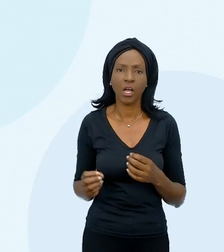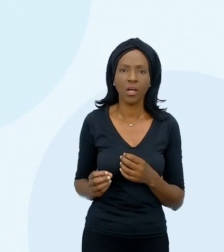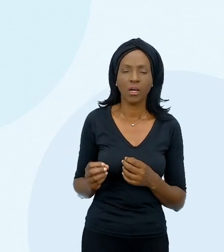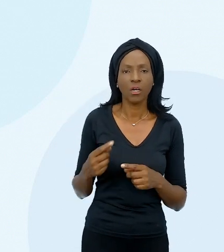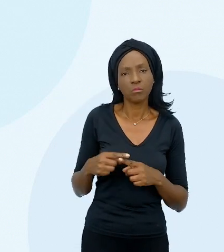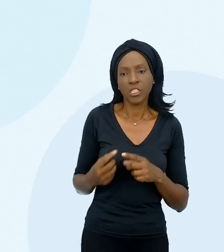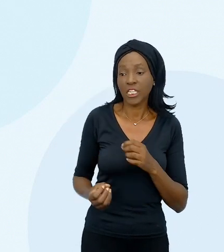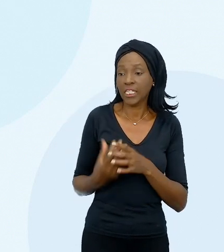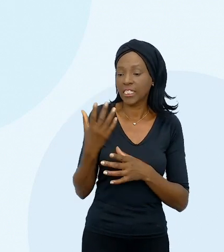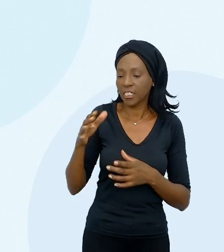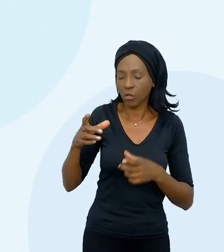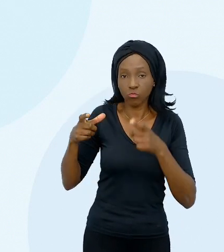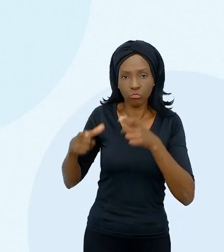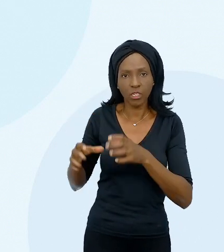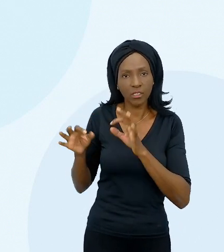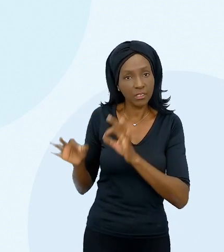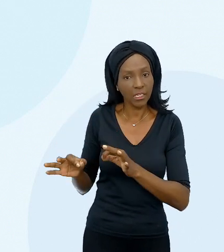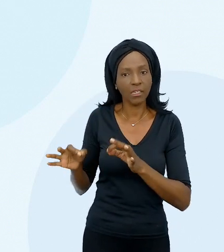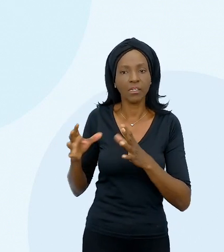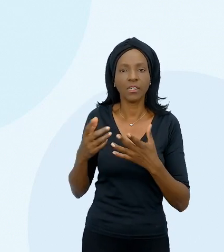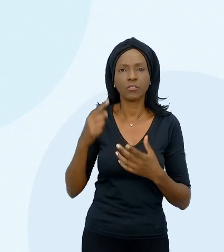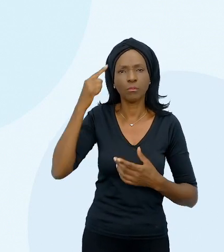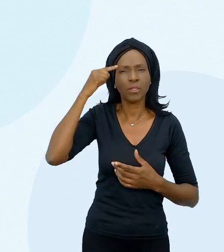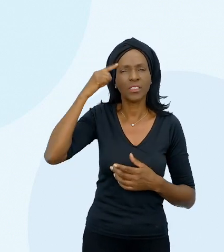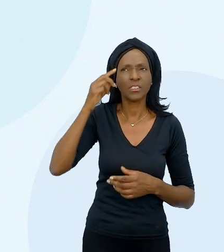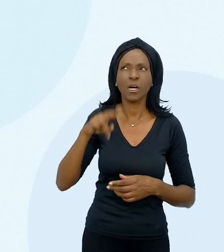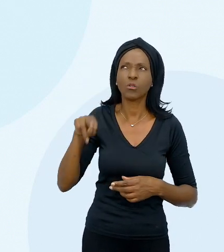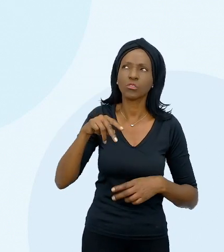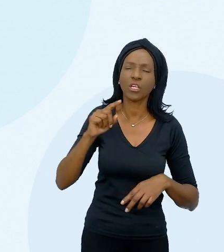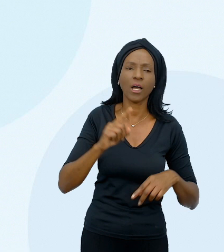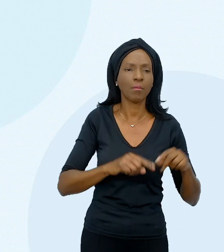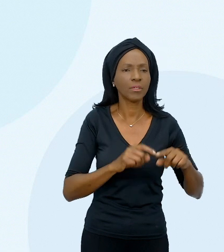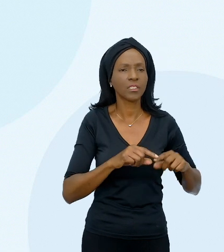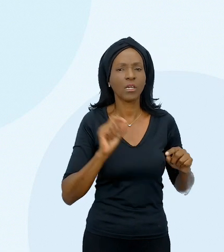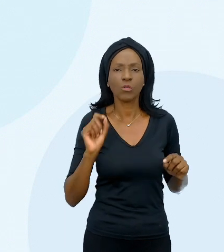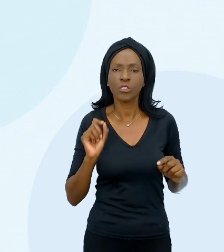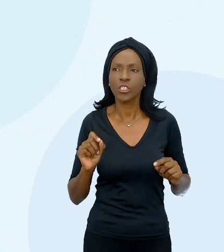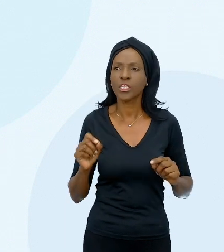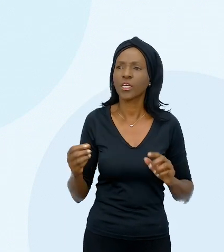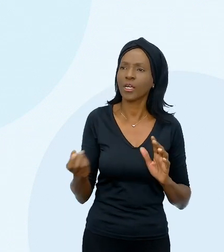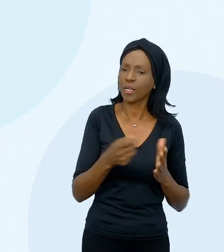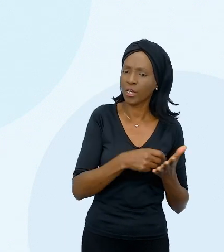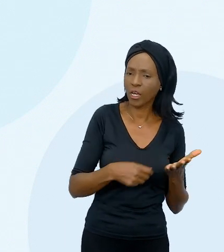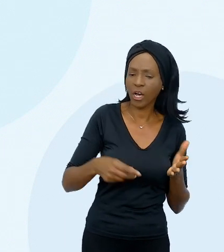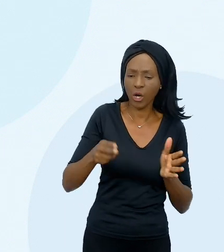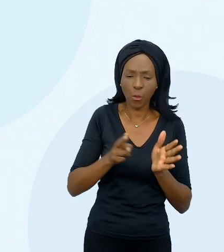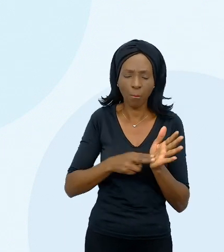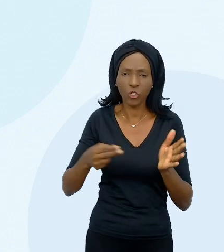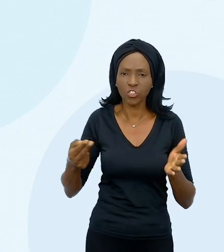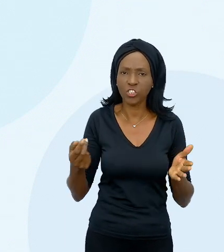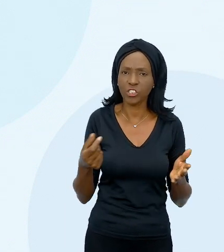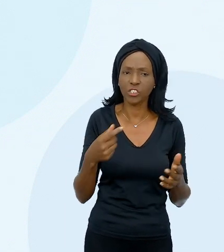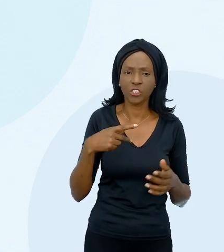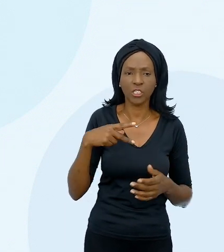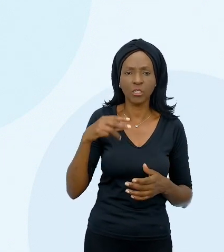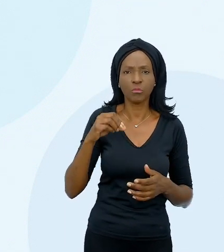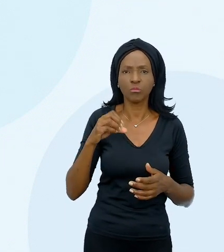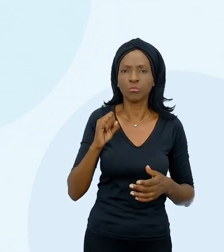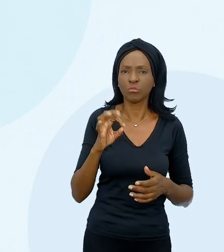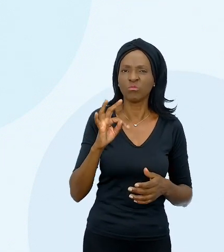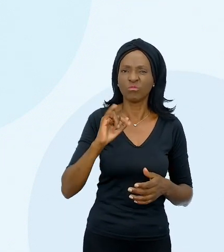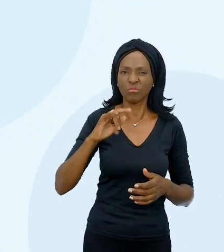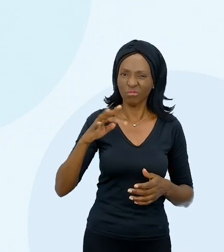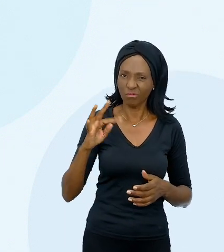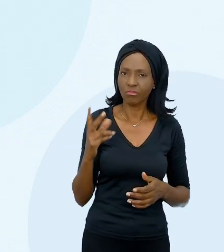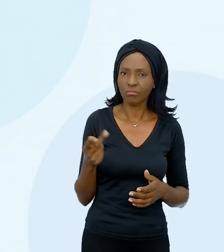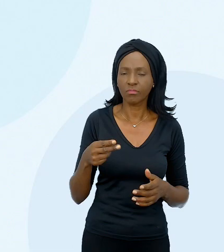ambiente específico. Pensar nos materiais, né, para registros, então post-it. Eu acho que é interessante, às vezes,